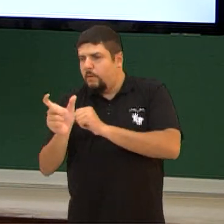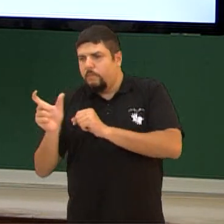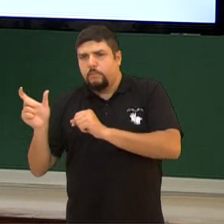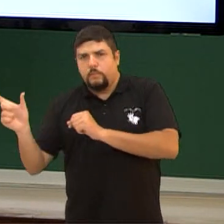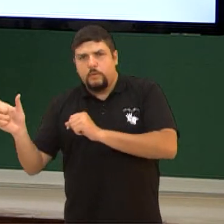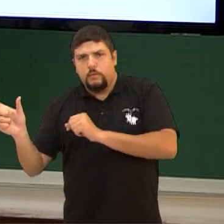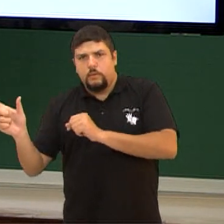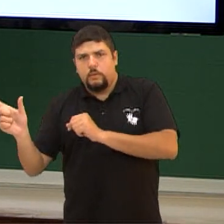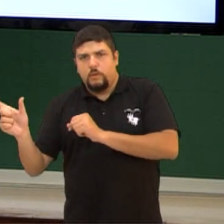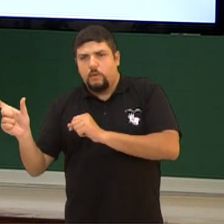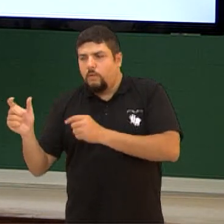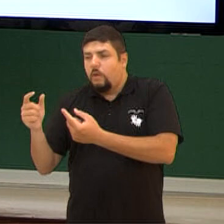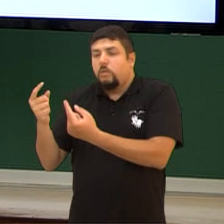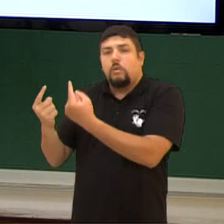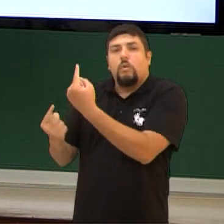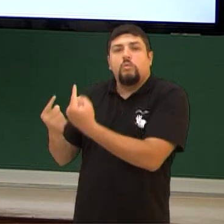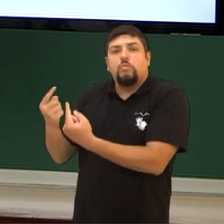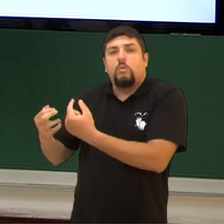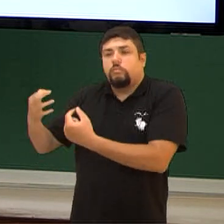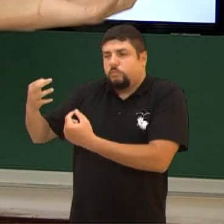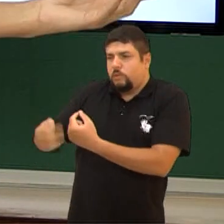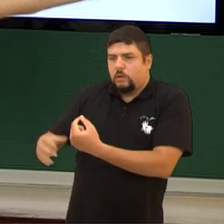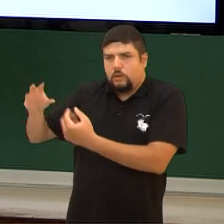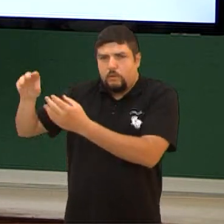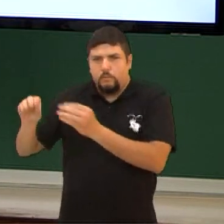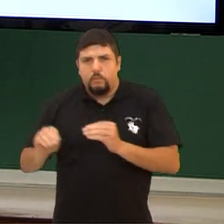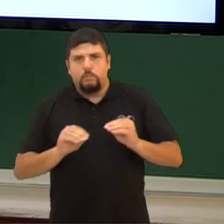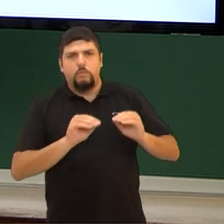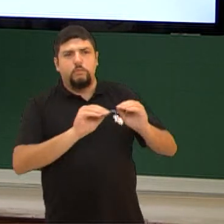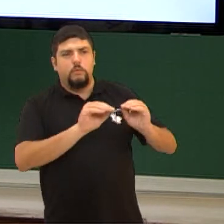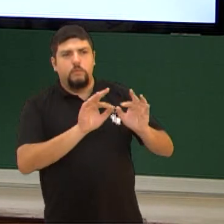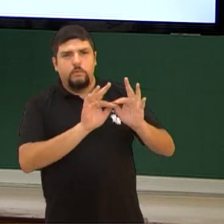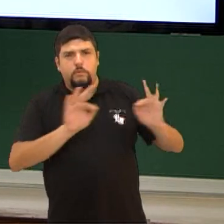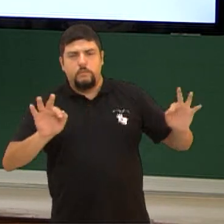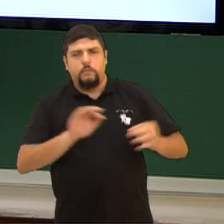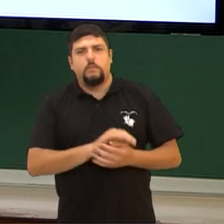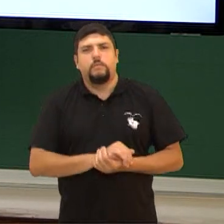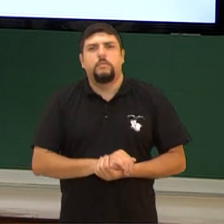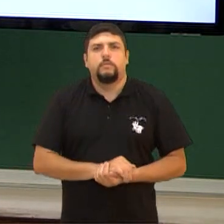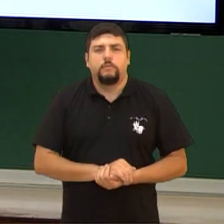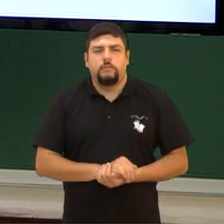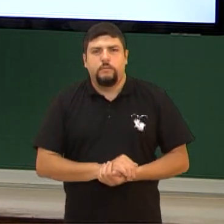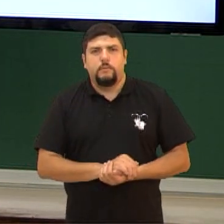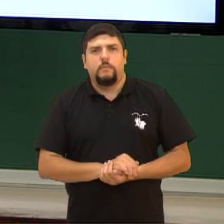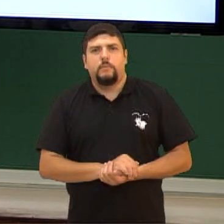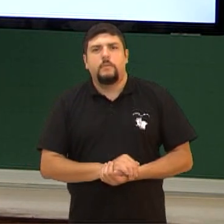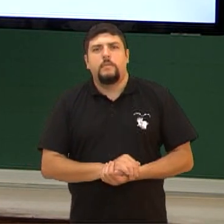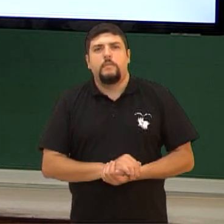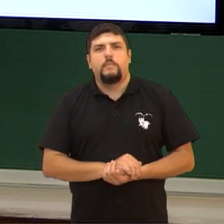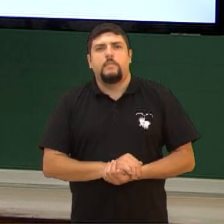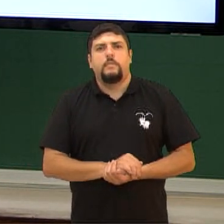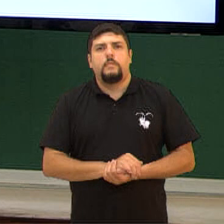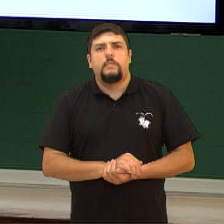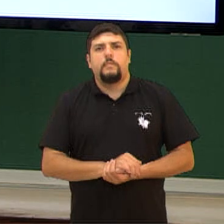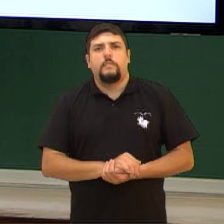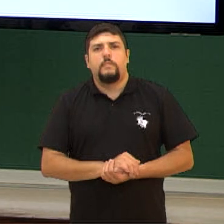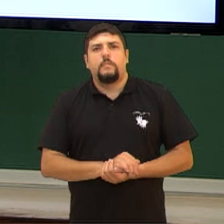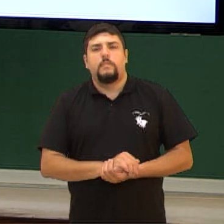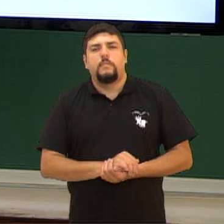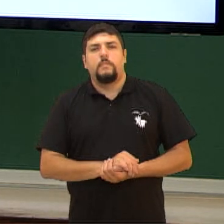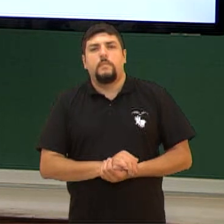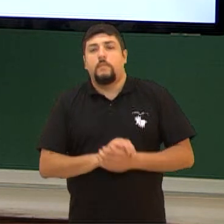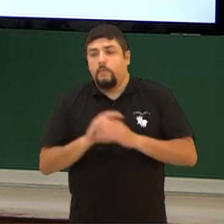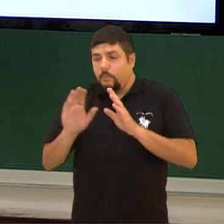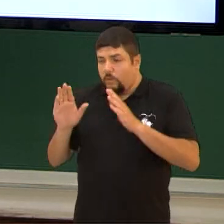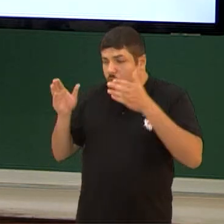Uma delas é a correta para completar a frase, tá ok? O foco estará